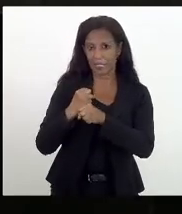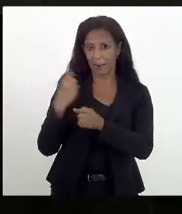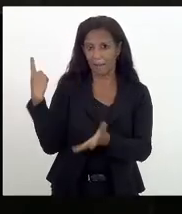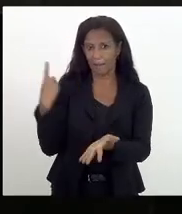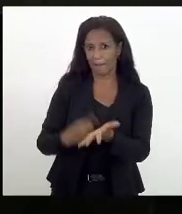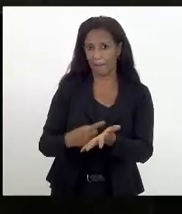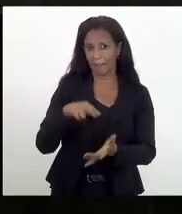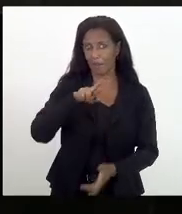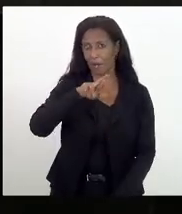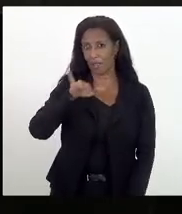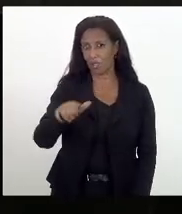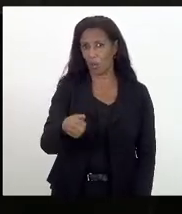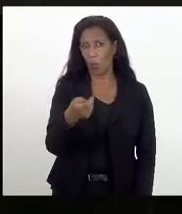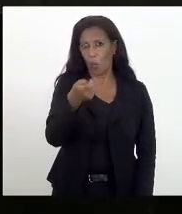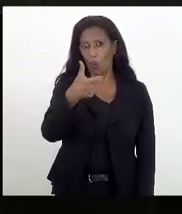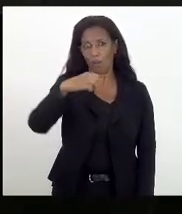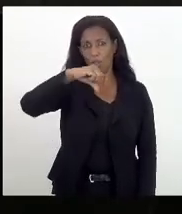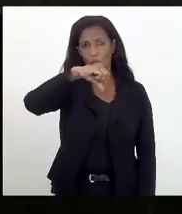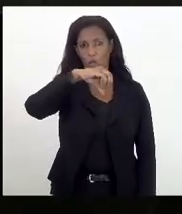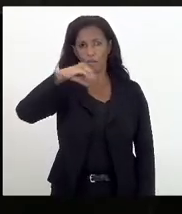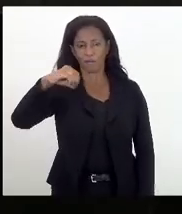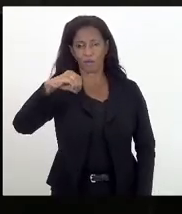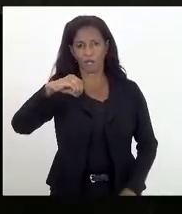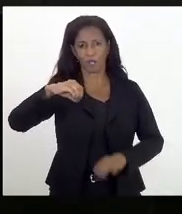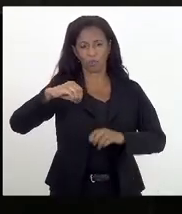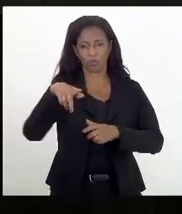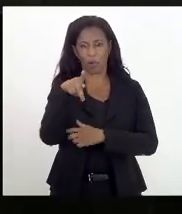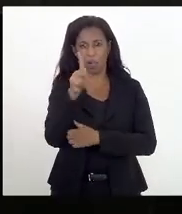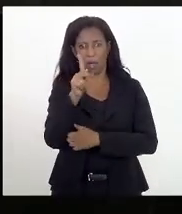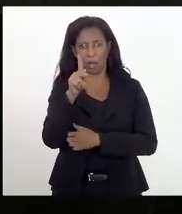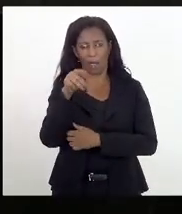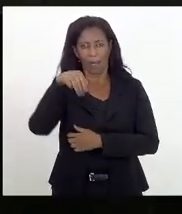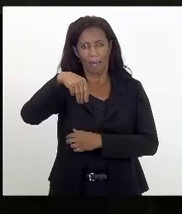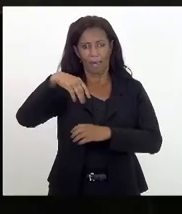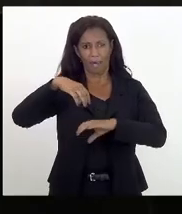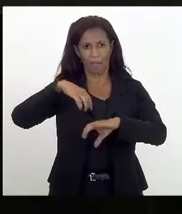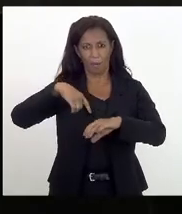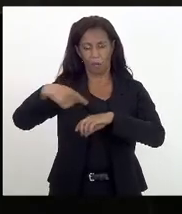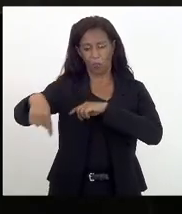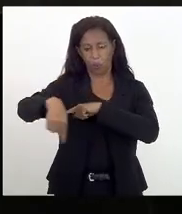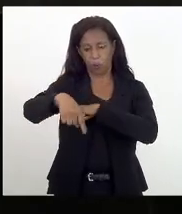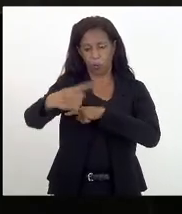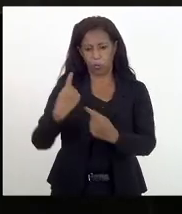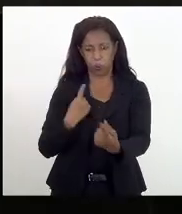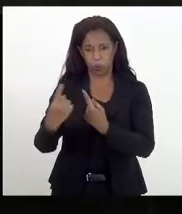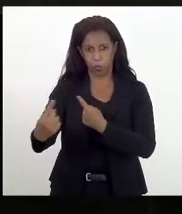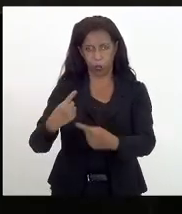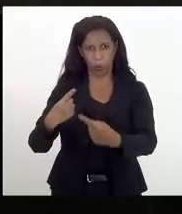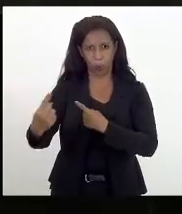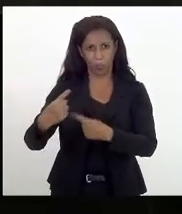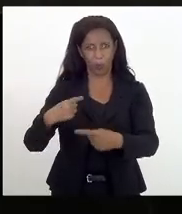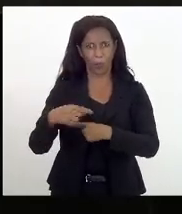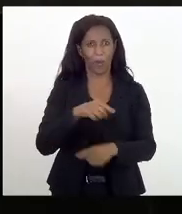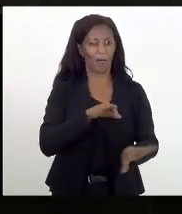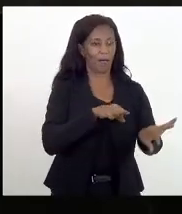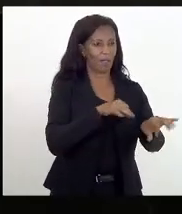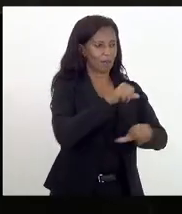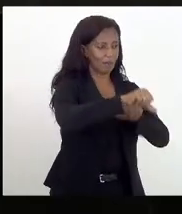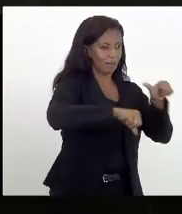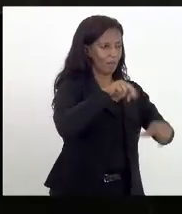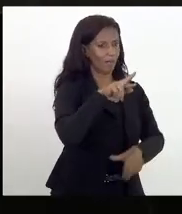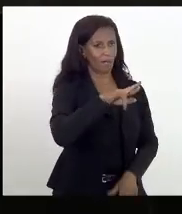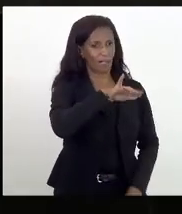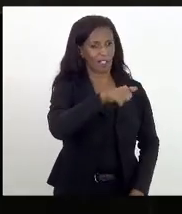RJ recuperação de quase 900 km de estradas estaduais em forma de cinquenta por cento das RJ